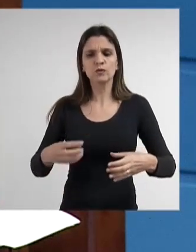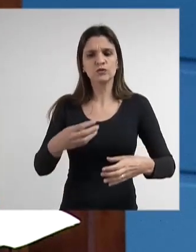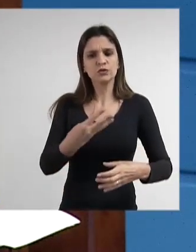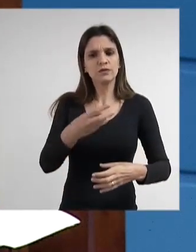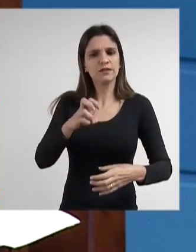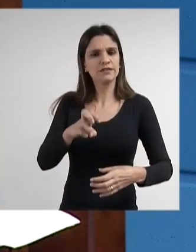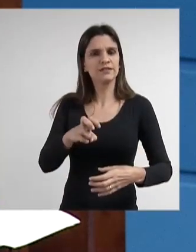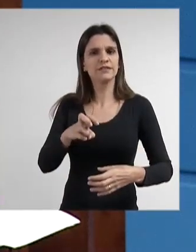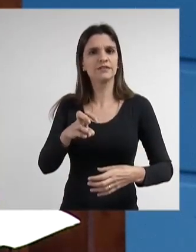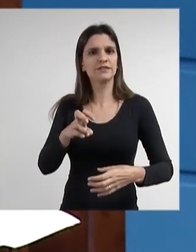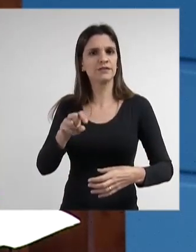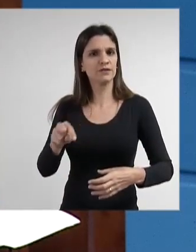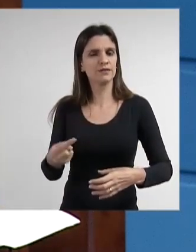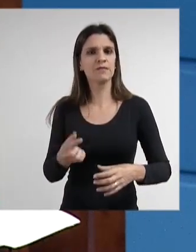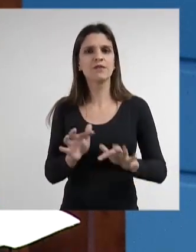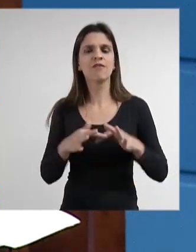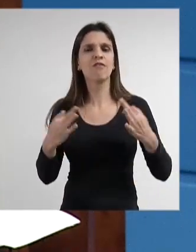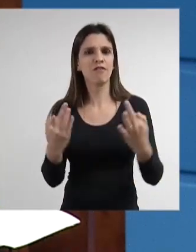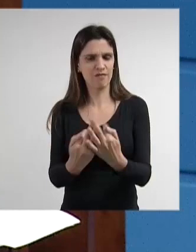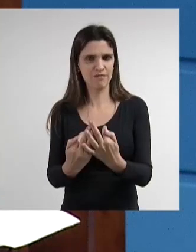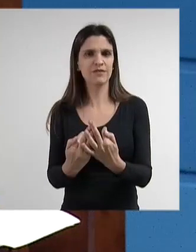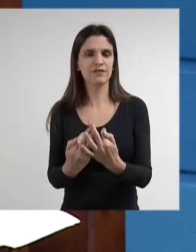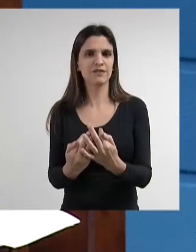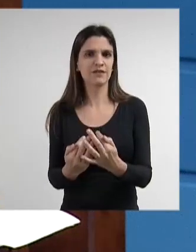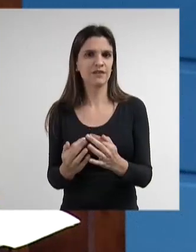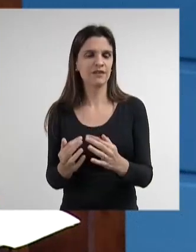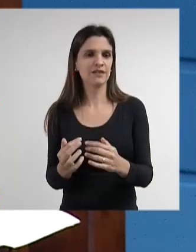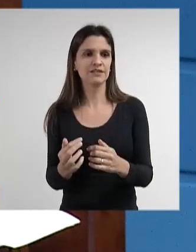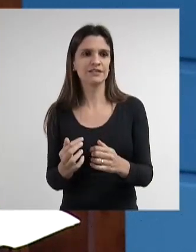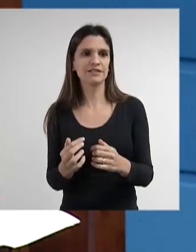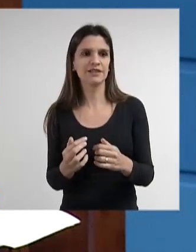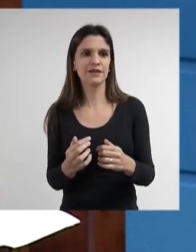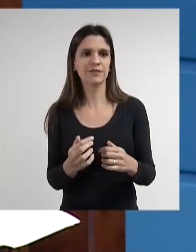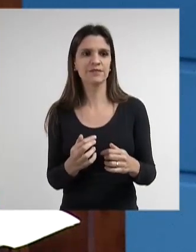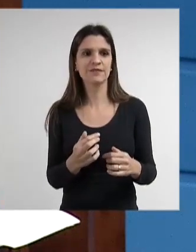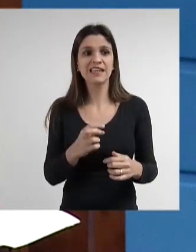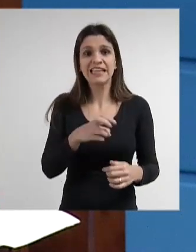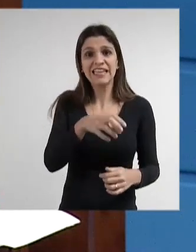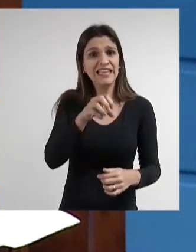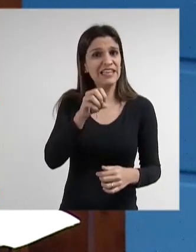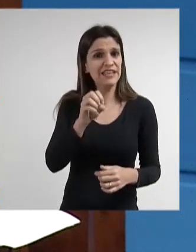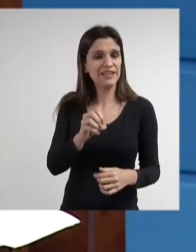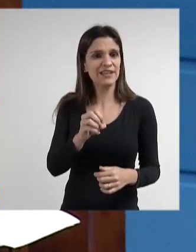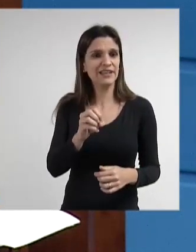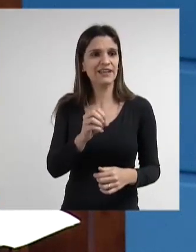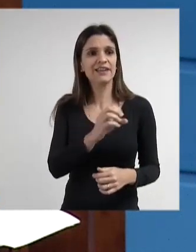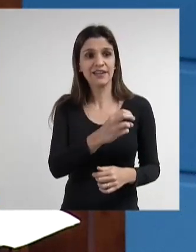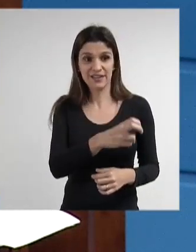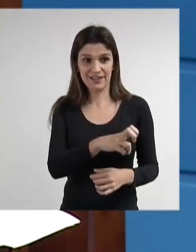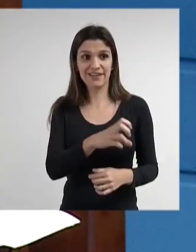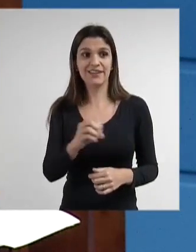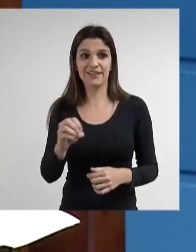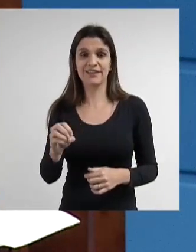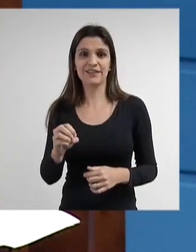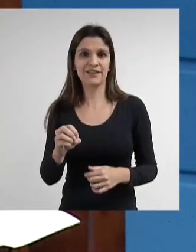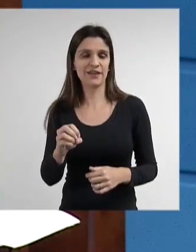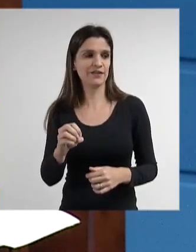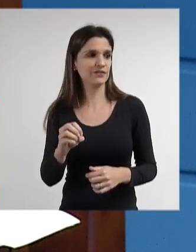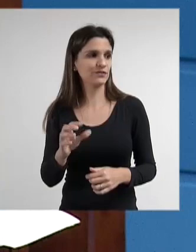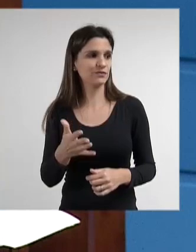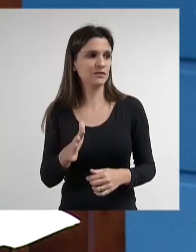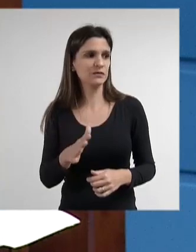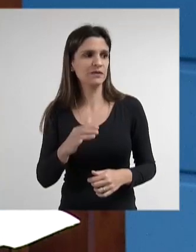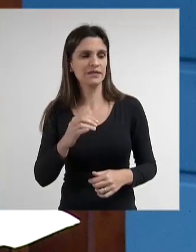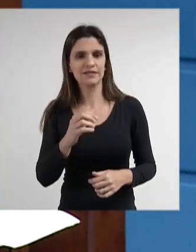Renda, nós tenhamos 500 irregularidades, 1.000 irregularidades?